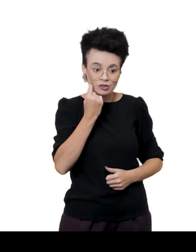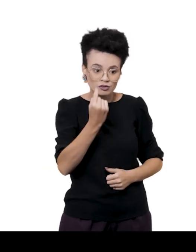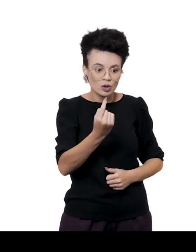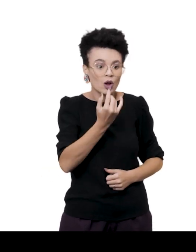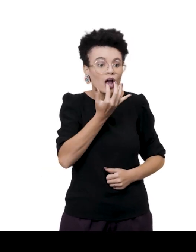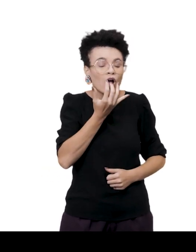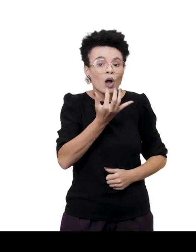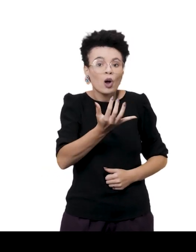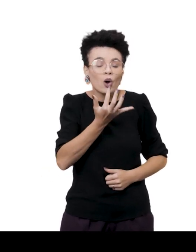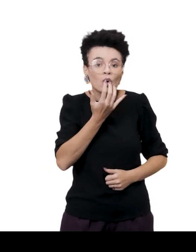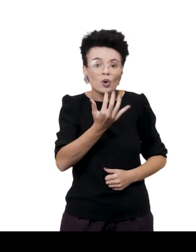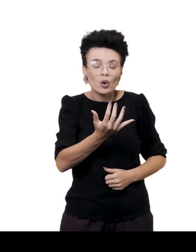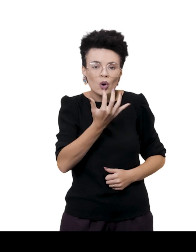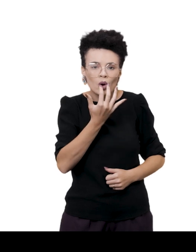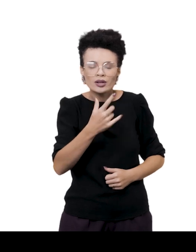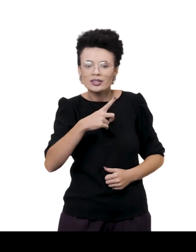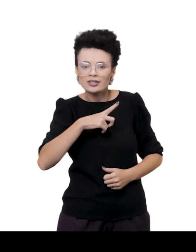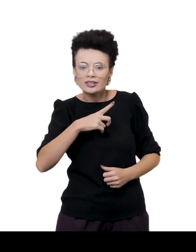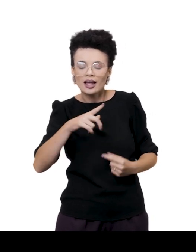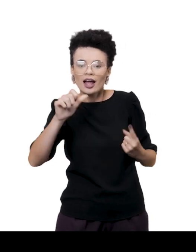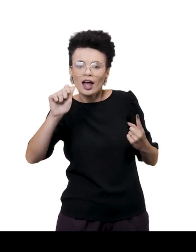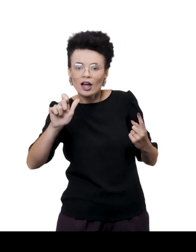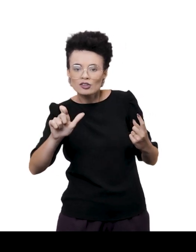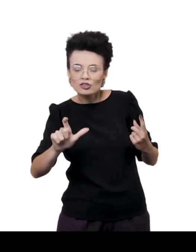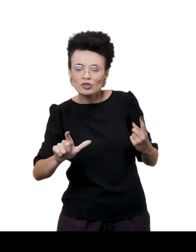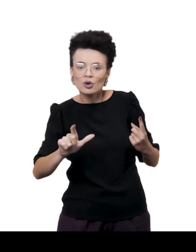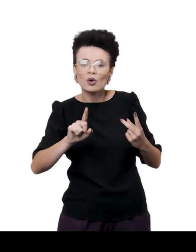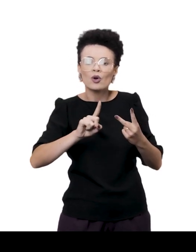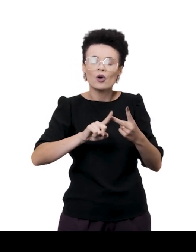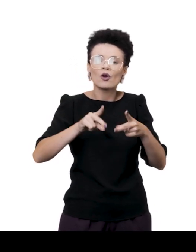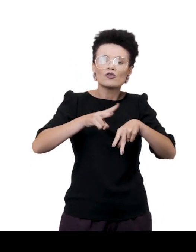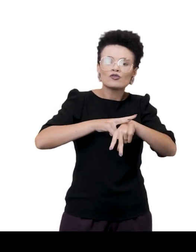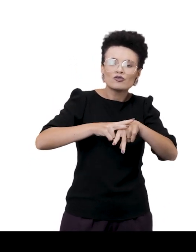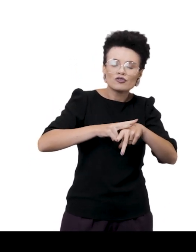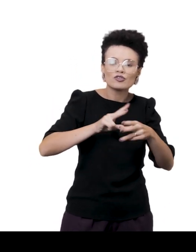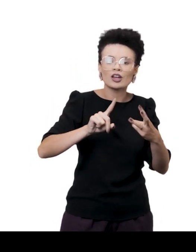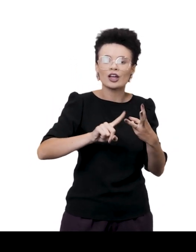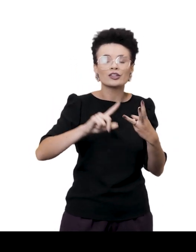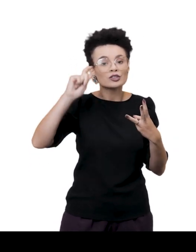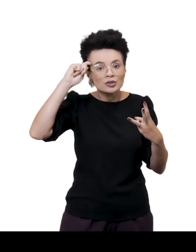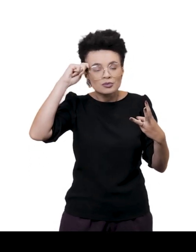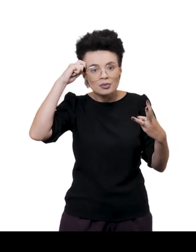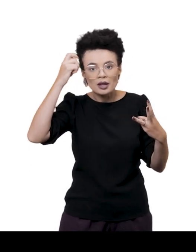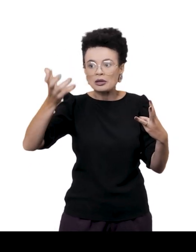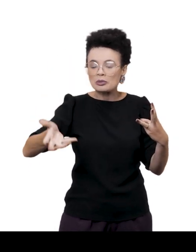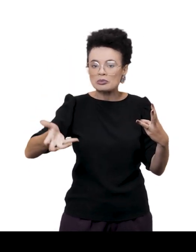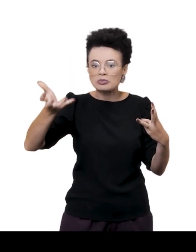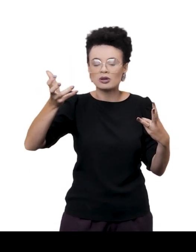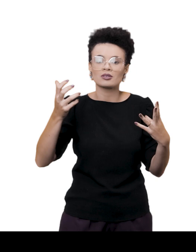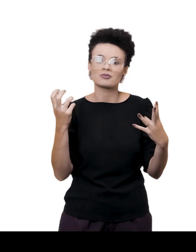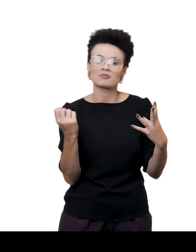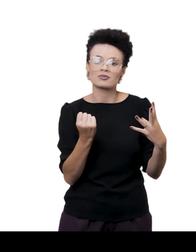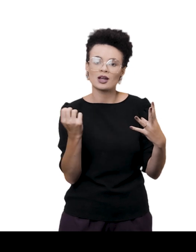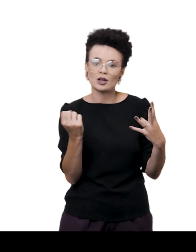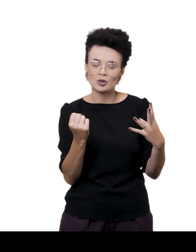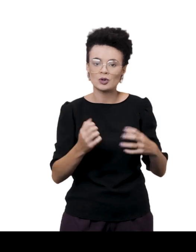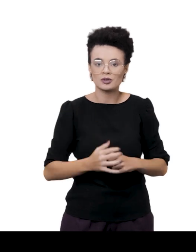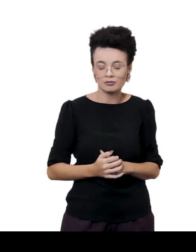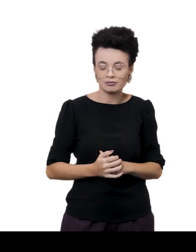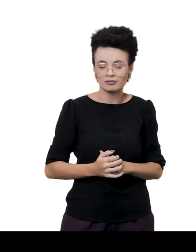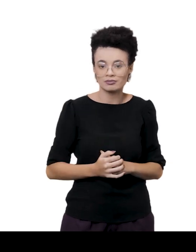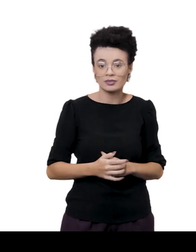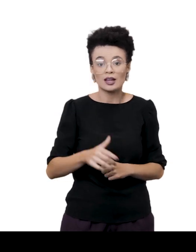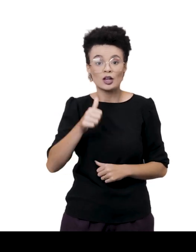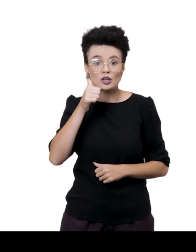A pintura se destaca pela paleta contrastante, dominada por azuis, verdes, pretos e os destaques em